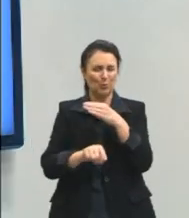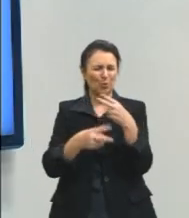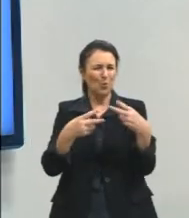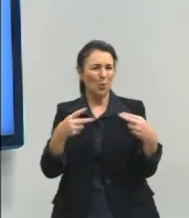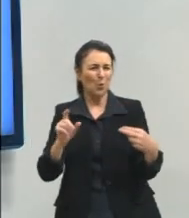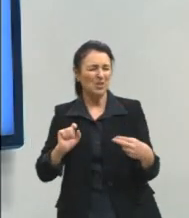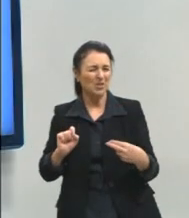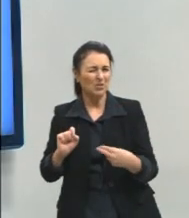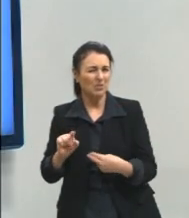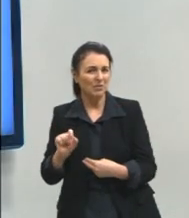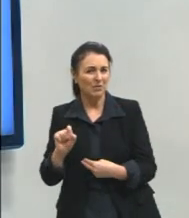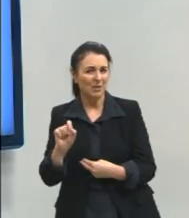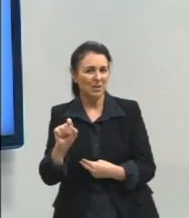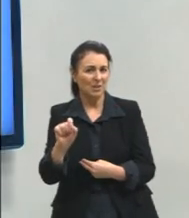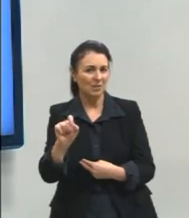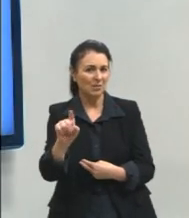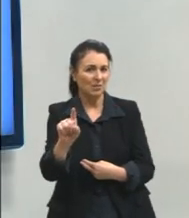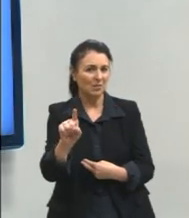resposta?